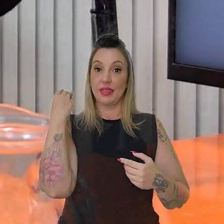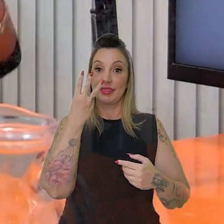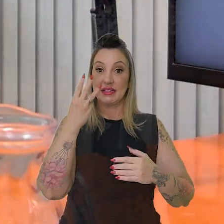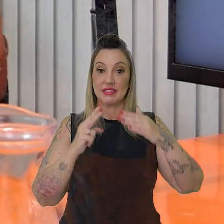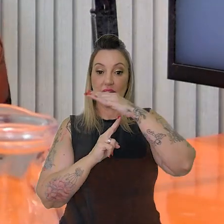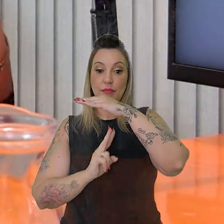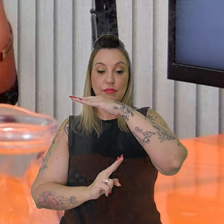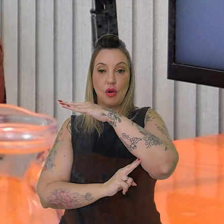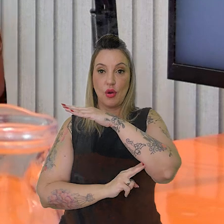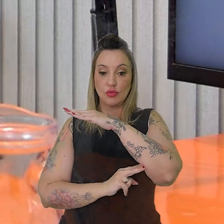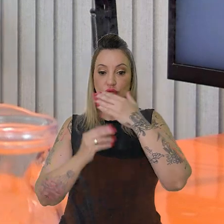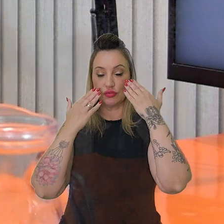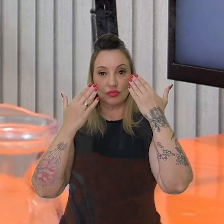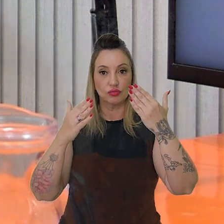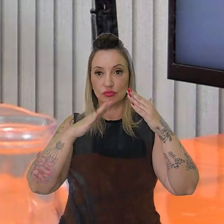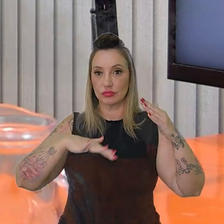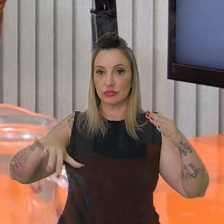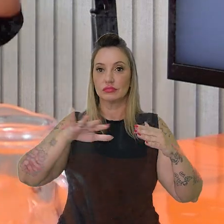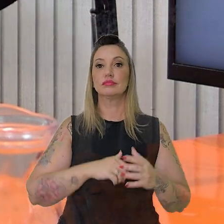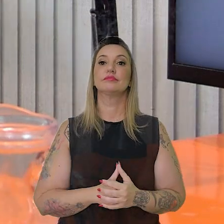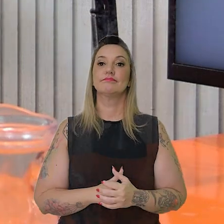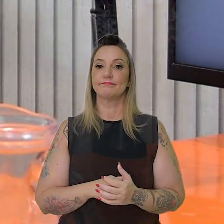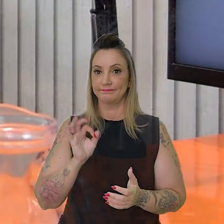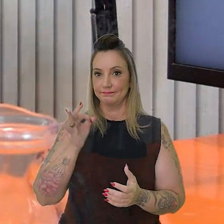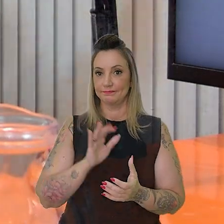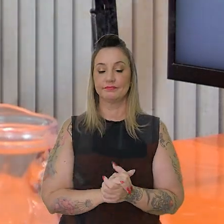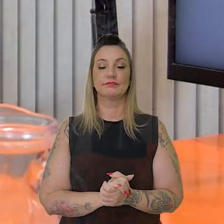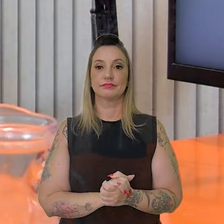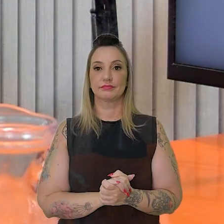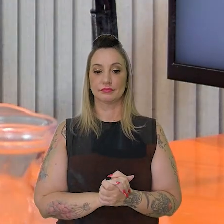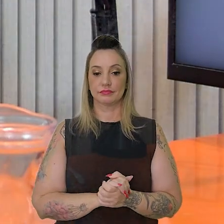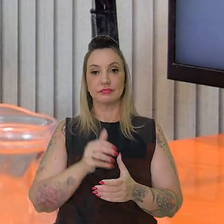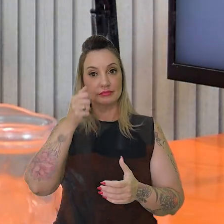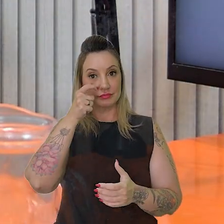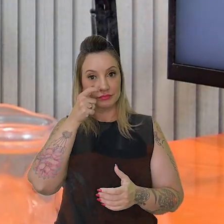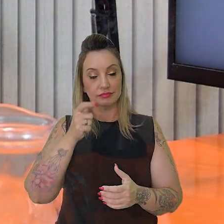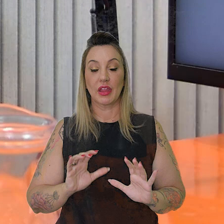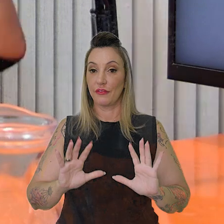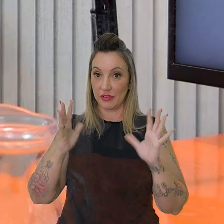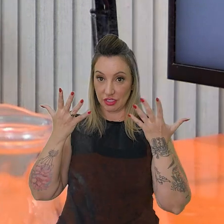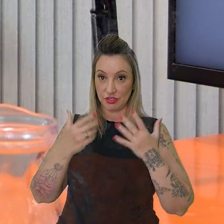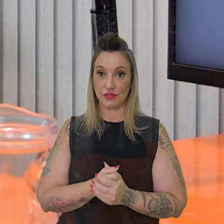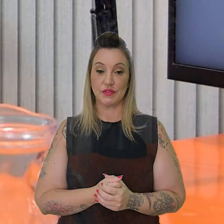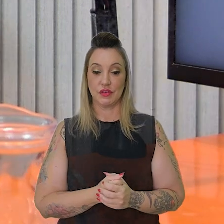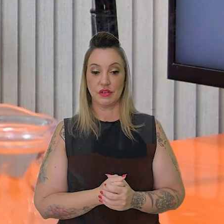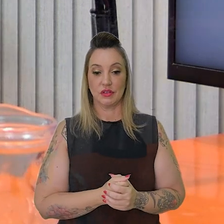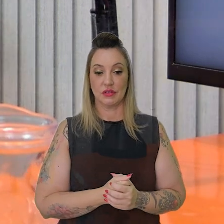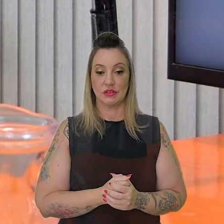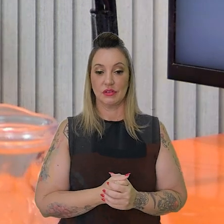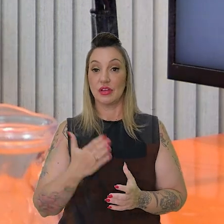ponte tem de Vitória da Bahia de Vila Velha que mássimo isso é e acompanha o festival lá